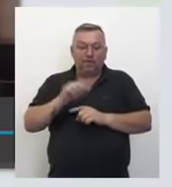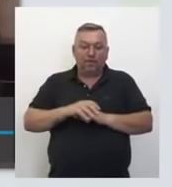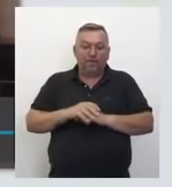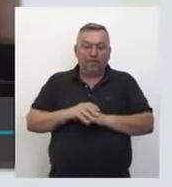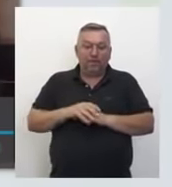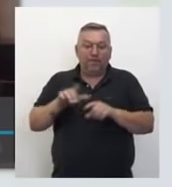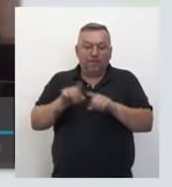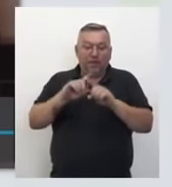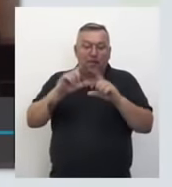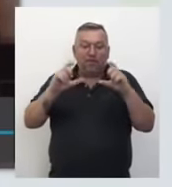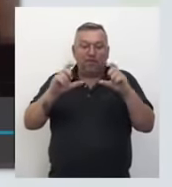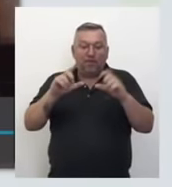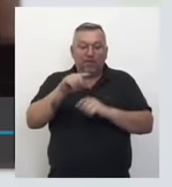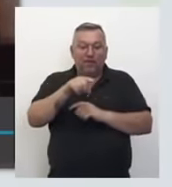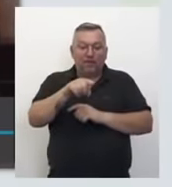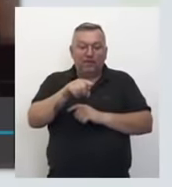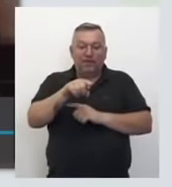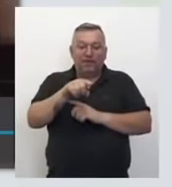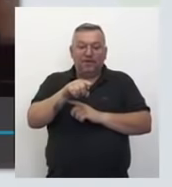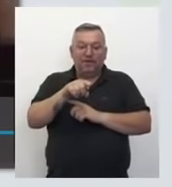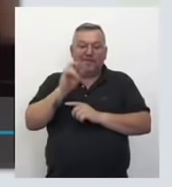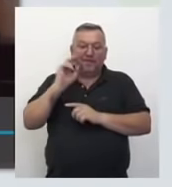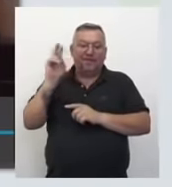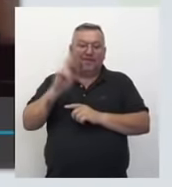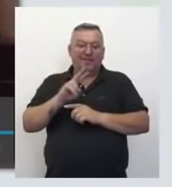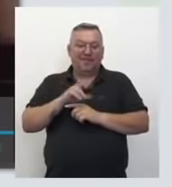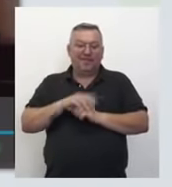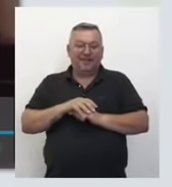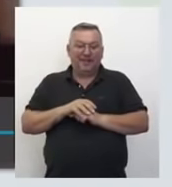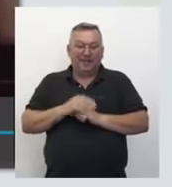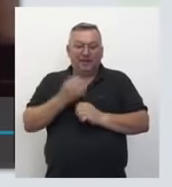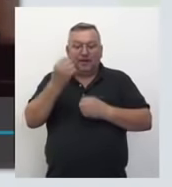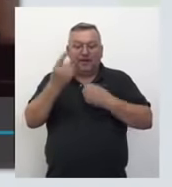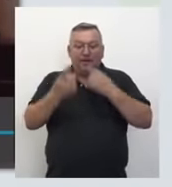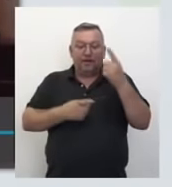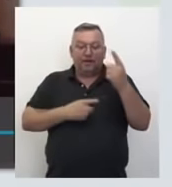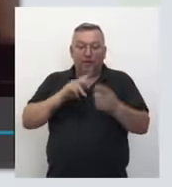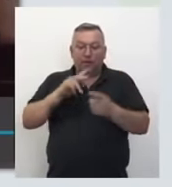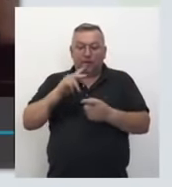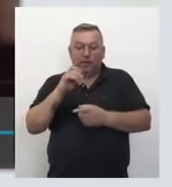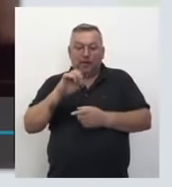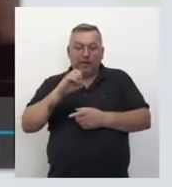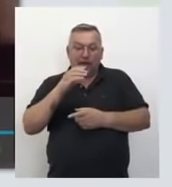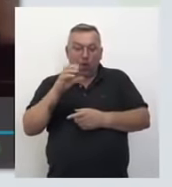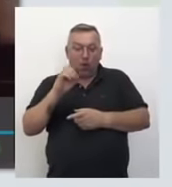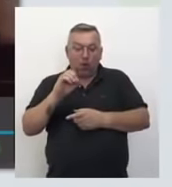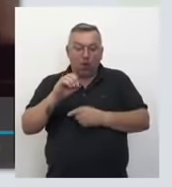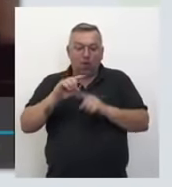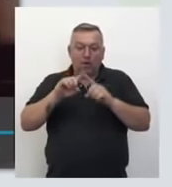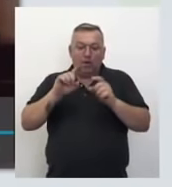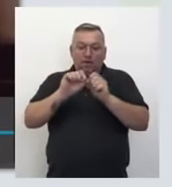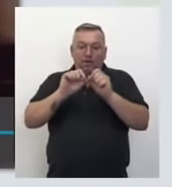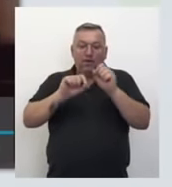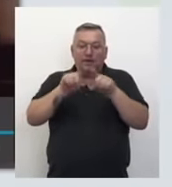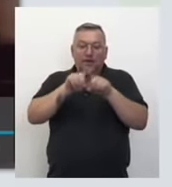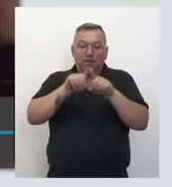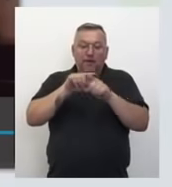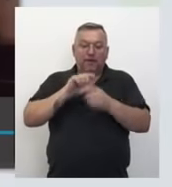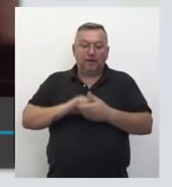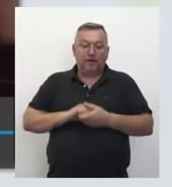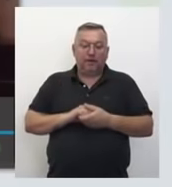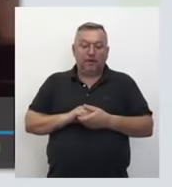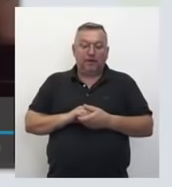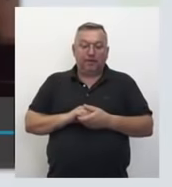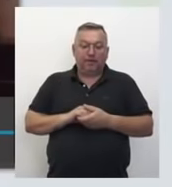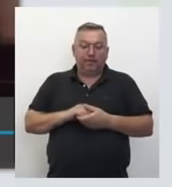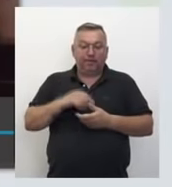até tem uma fotinha aqui, olha só, de alguns pinhões, eu vou colocar essa fotinho, mas eu vou fazer também uns com